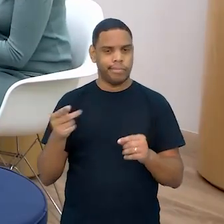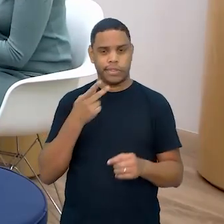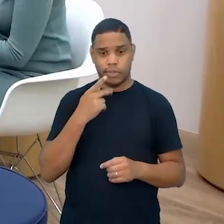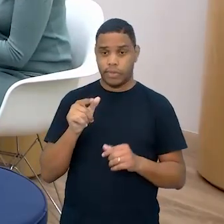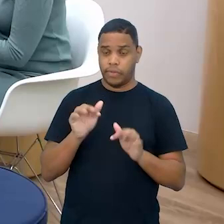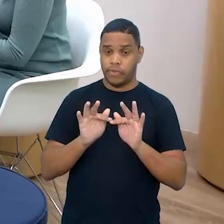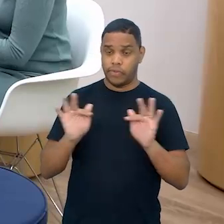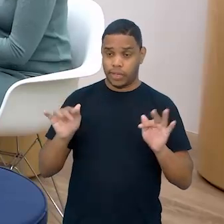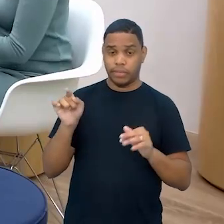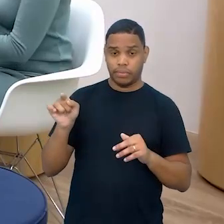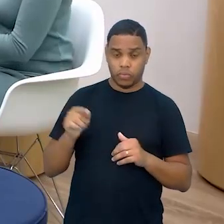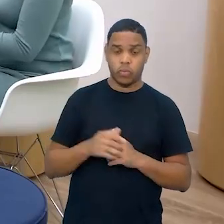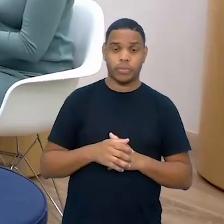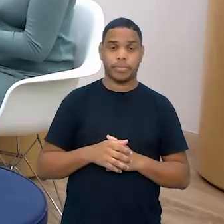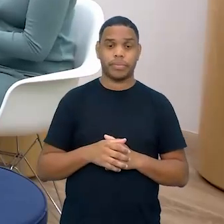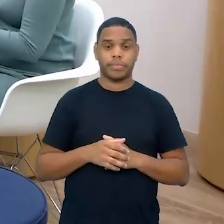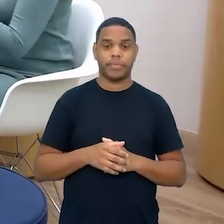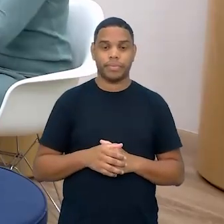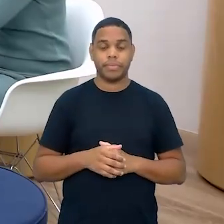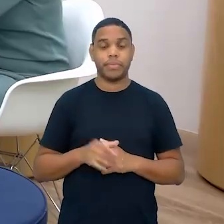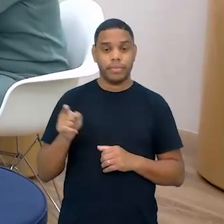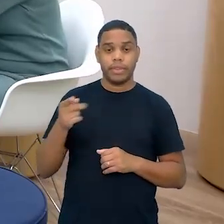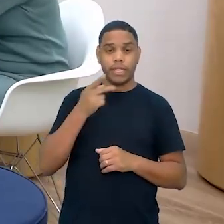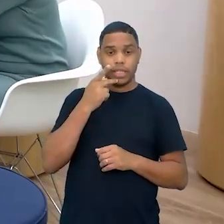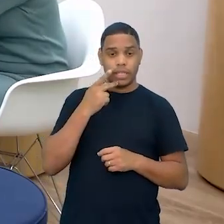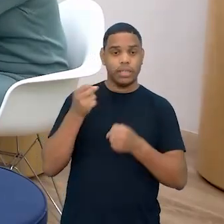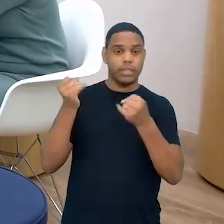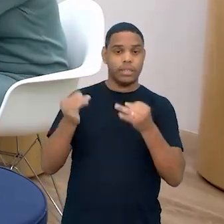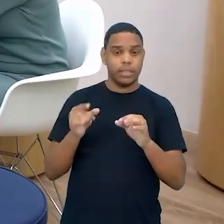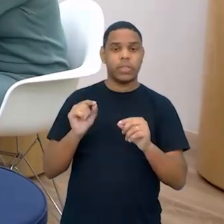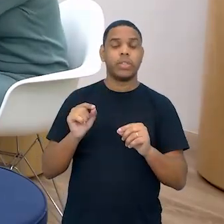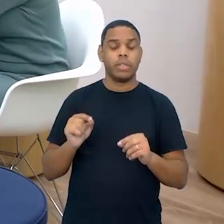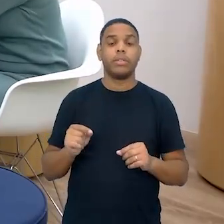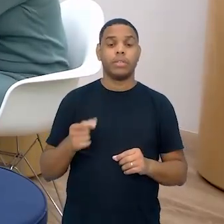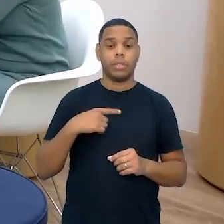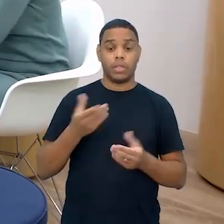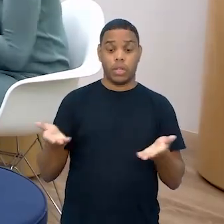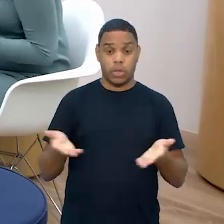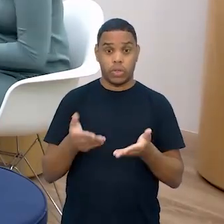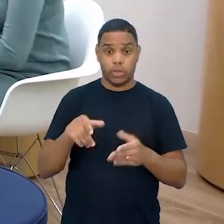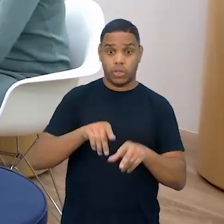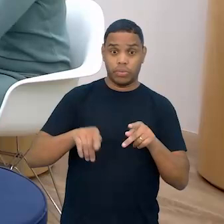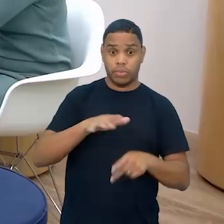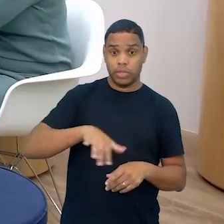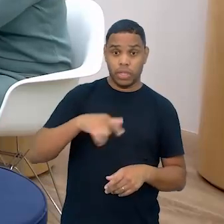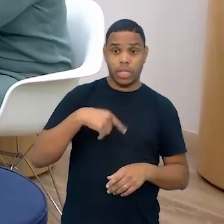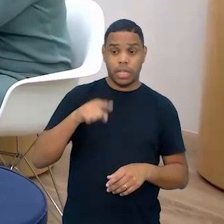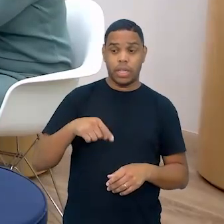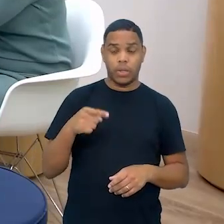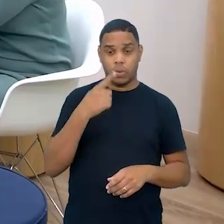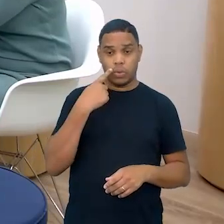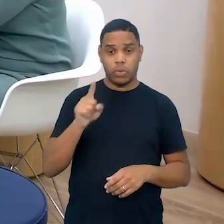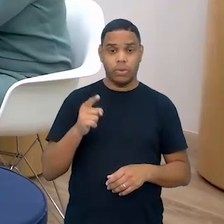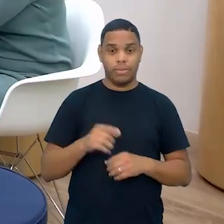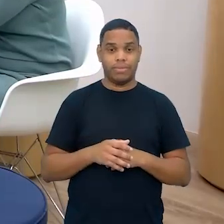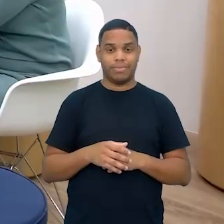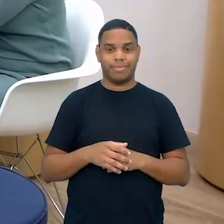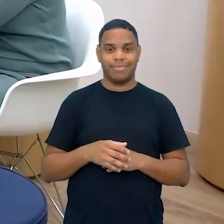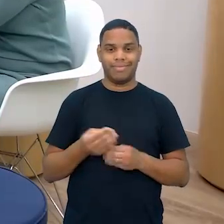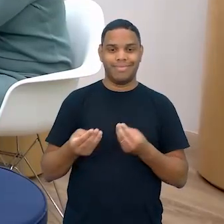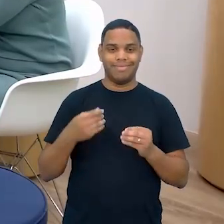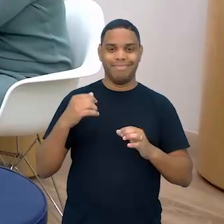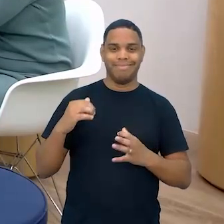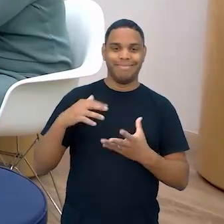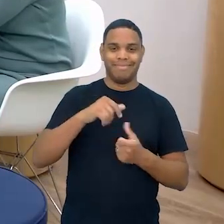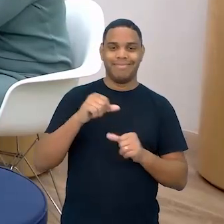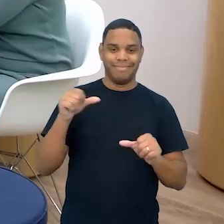frase que ele não era dele, mas ele mencionou como sendo: essa geração é a última que pode fazer alguma coisa para mudar o rumo